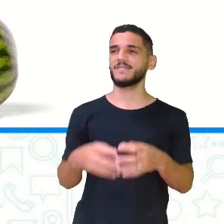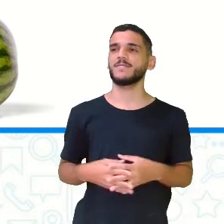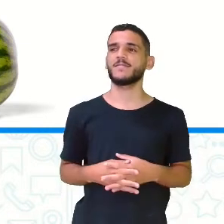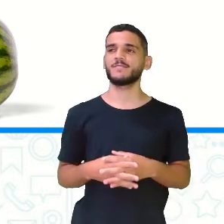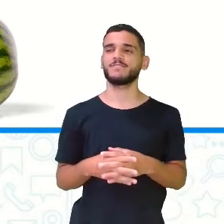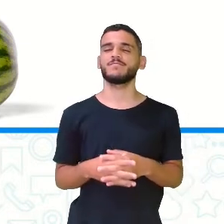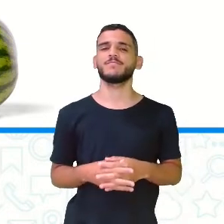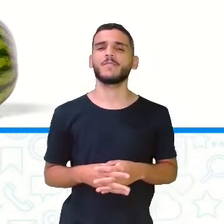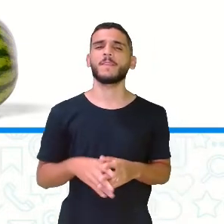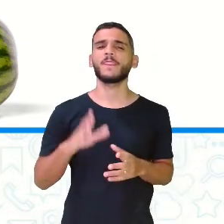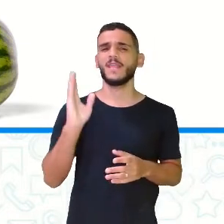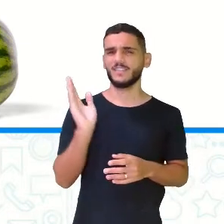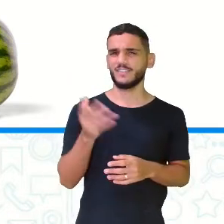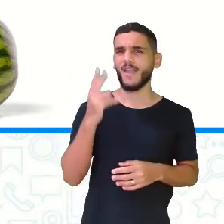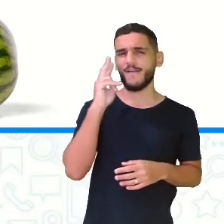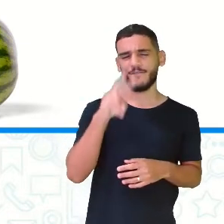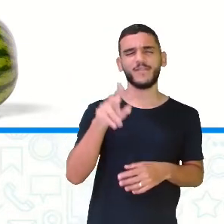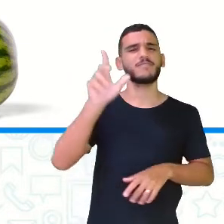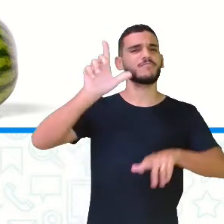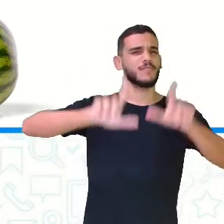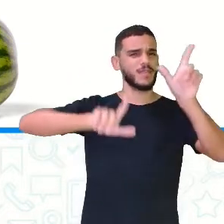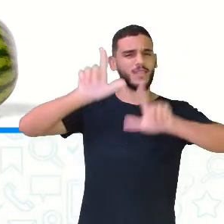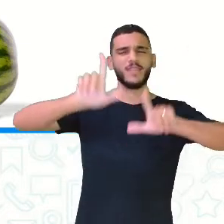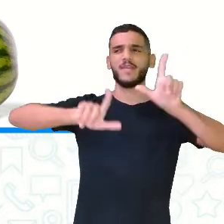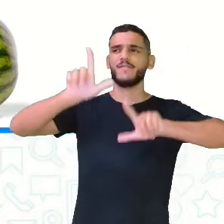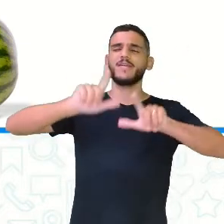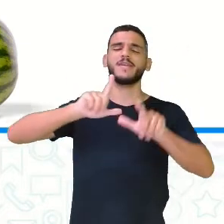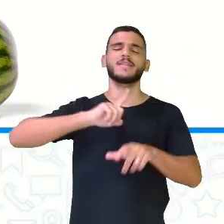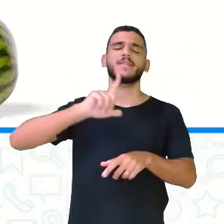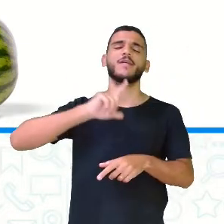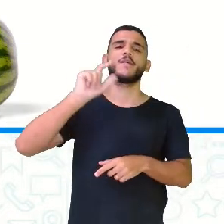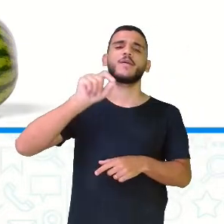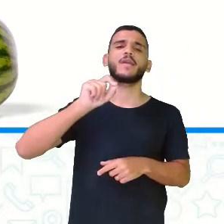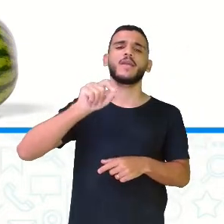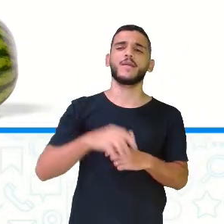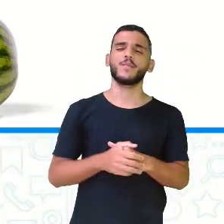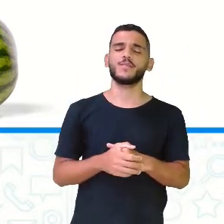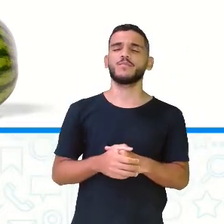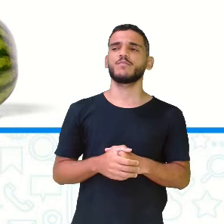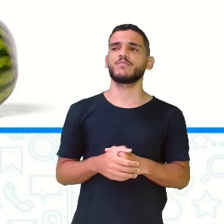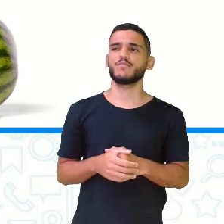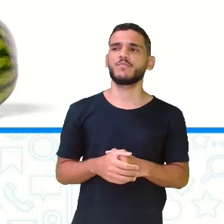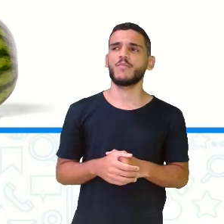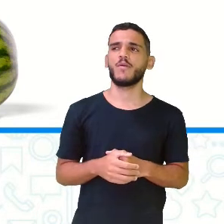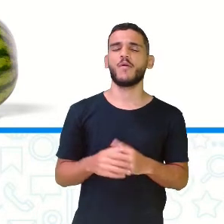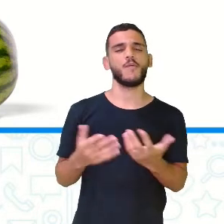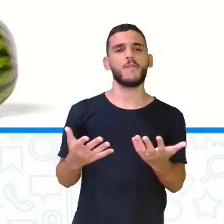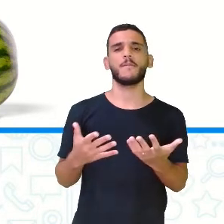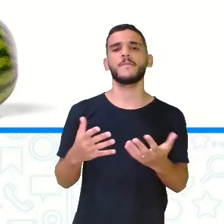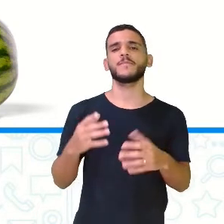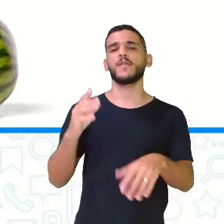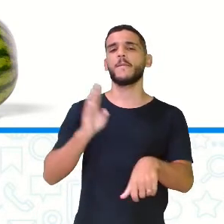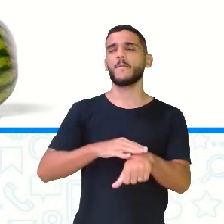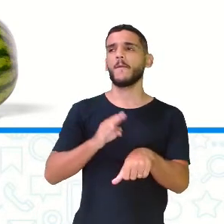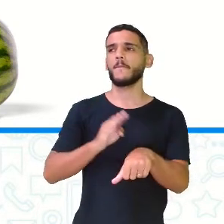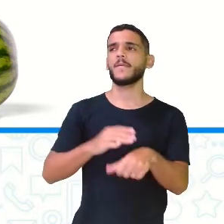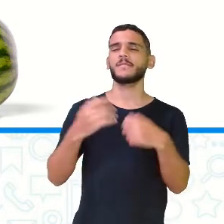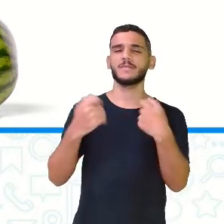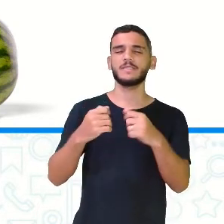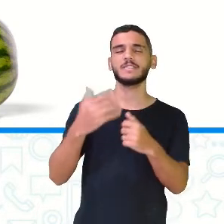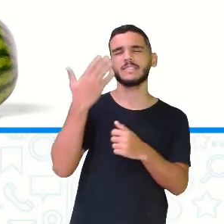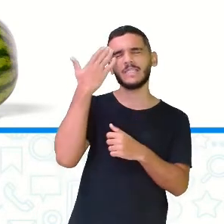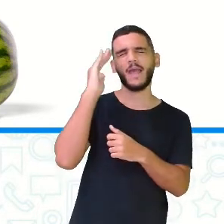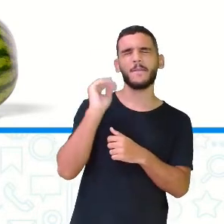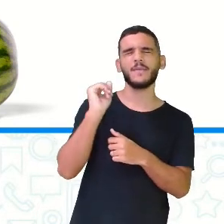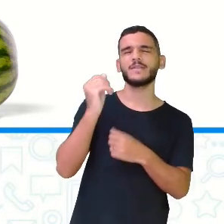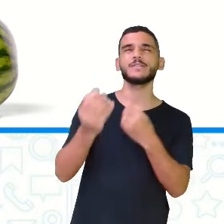até programa de televisão que tem um quadro que você precisa ter mais ou menos a ideia do peso